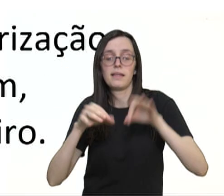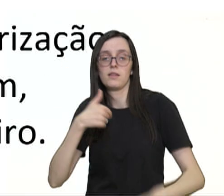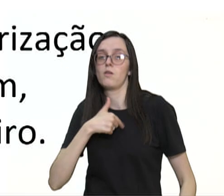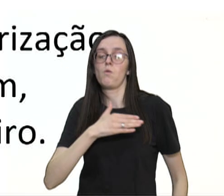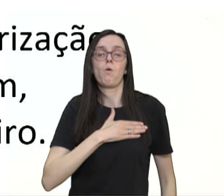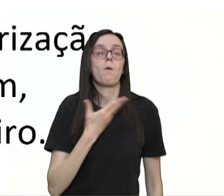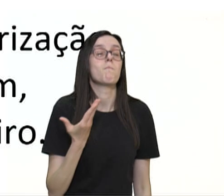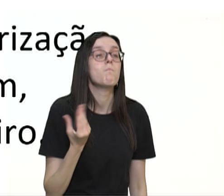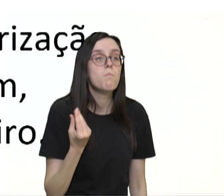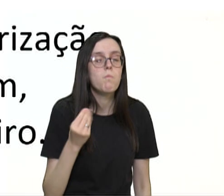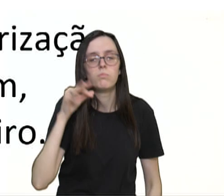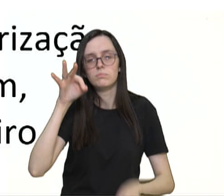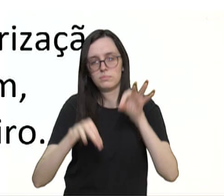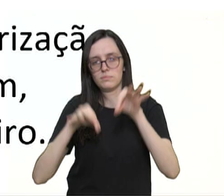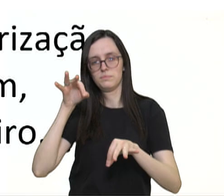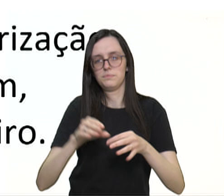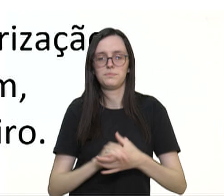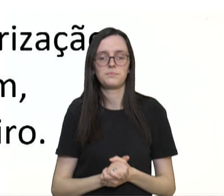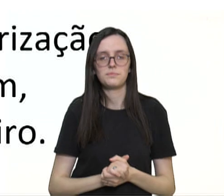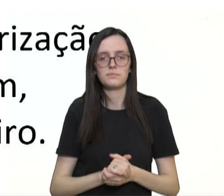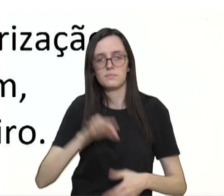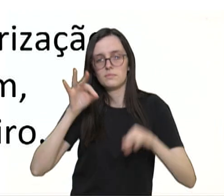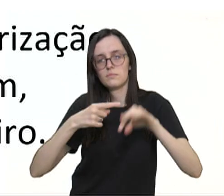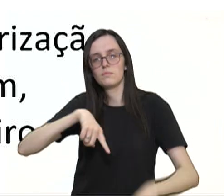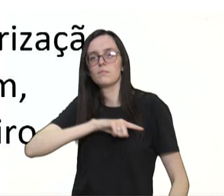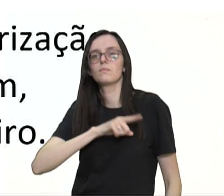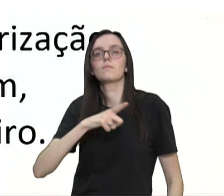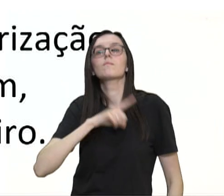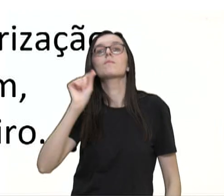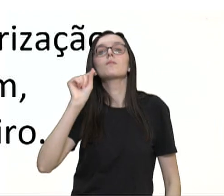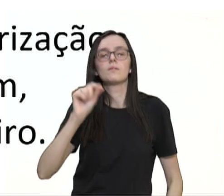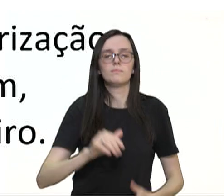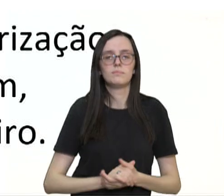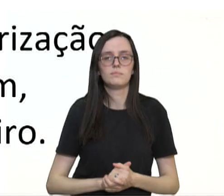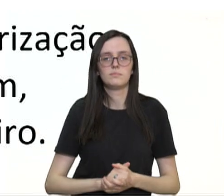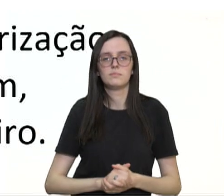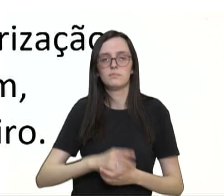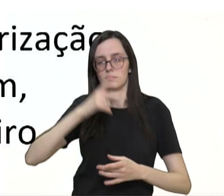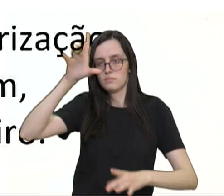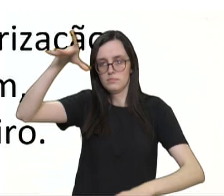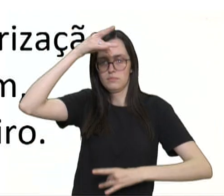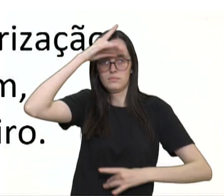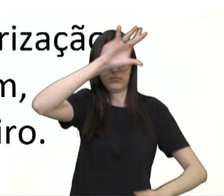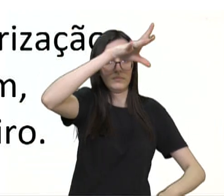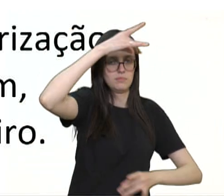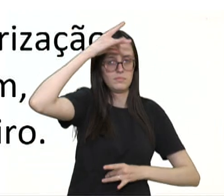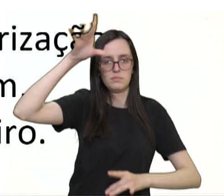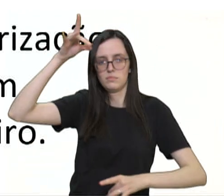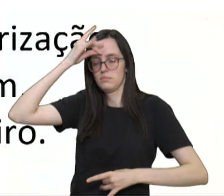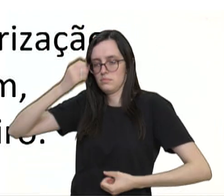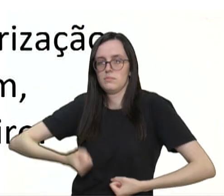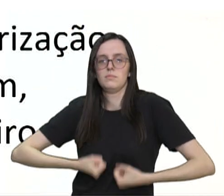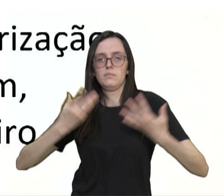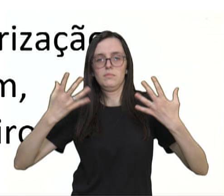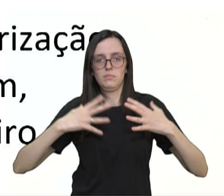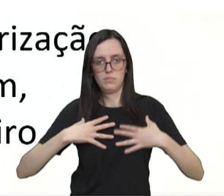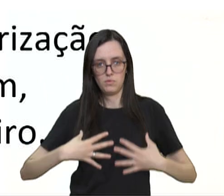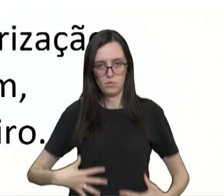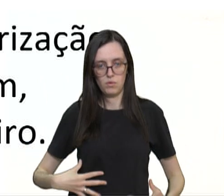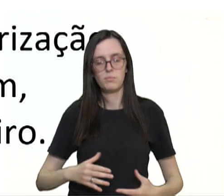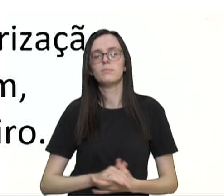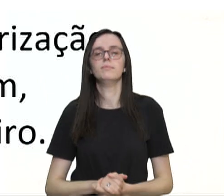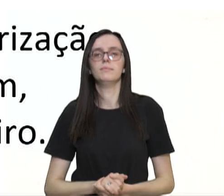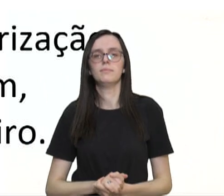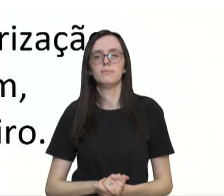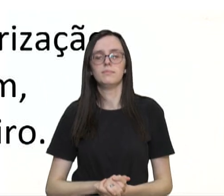muito do teatro. Teatro, a gente tem, os elementos formais do teatro são personagem, expressões corporais, que lembra que tinha lá na dança